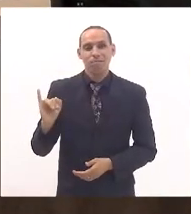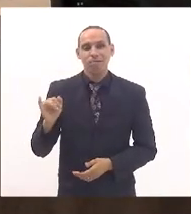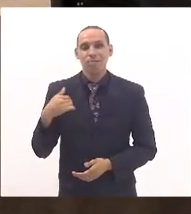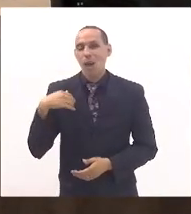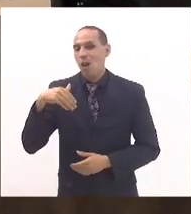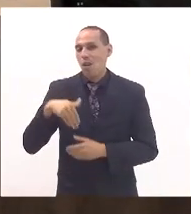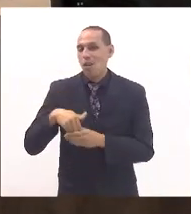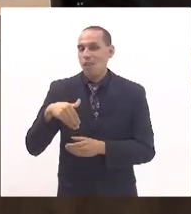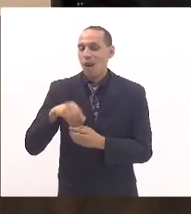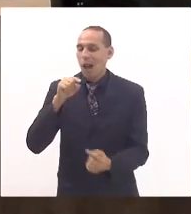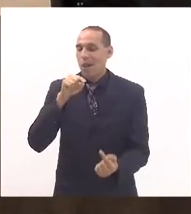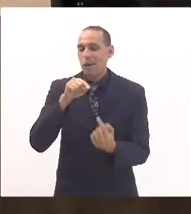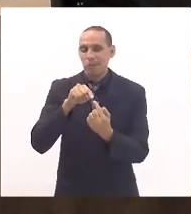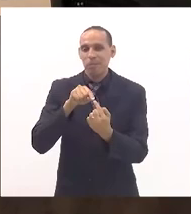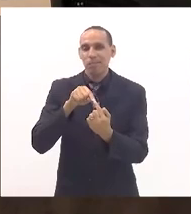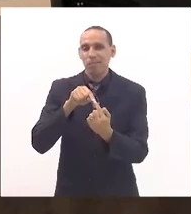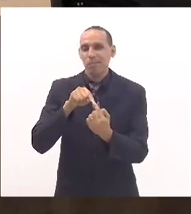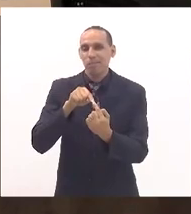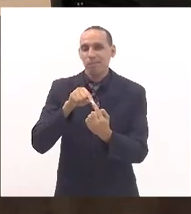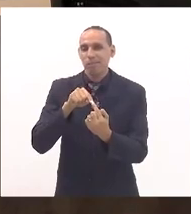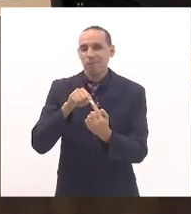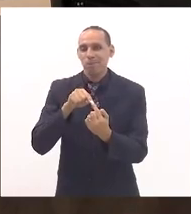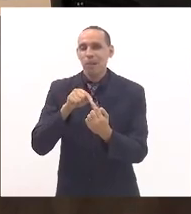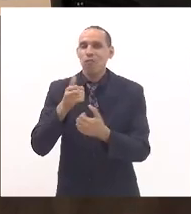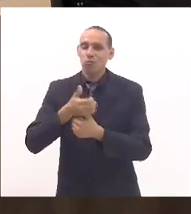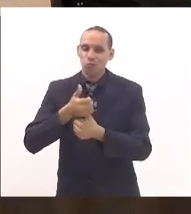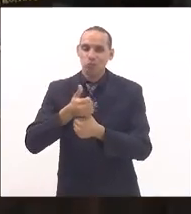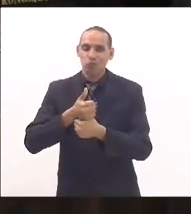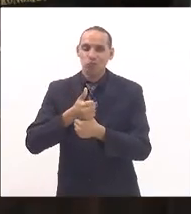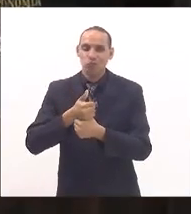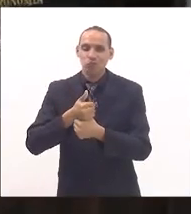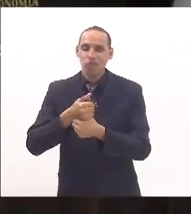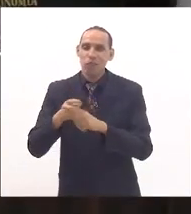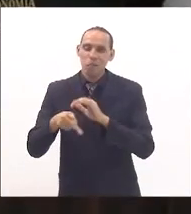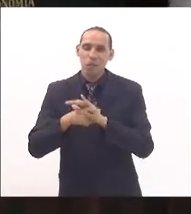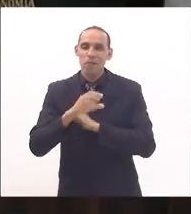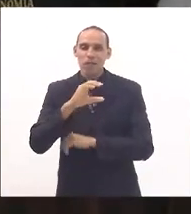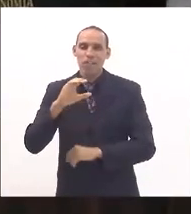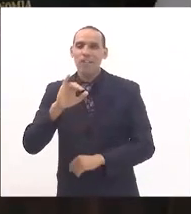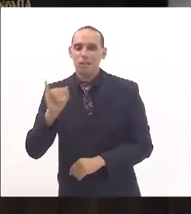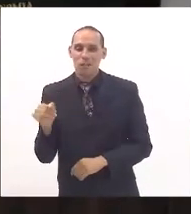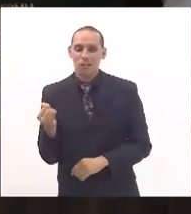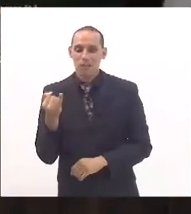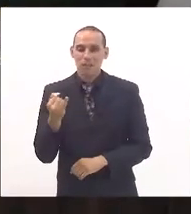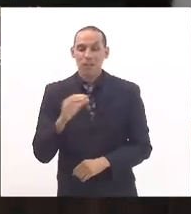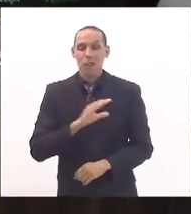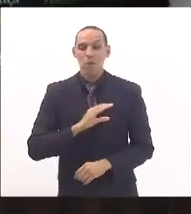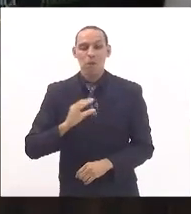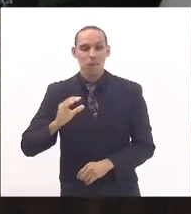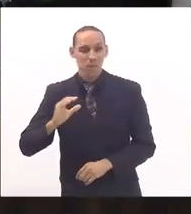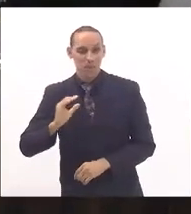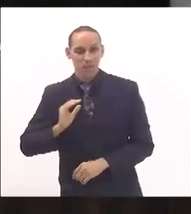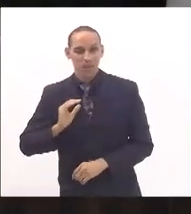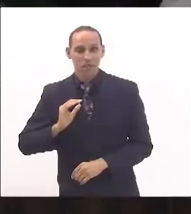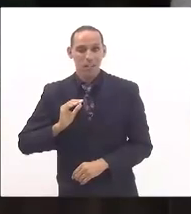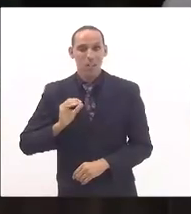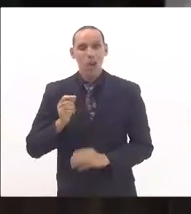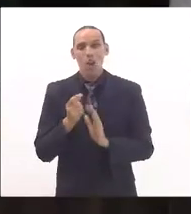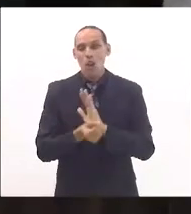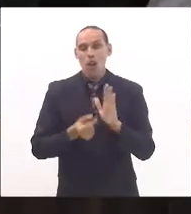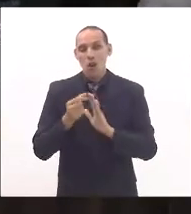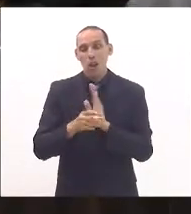voto favorável ao substitutivo da CCJ. Pela Comissão de Orçamento, deputado